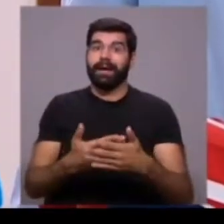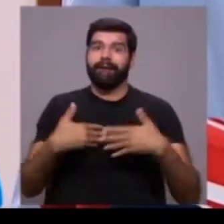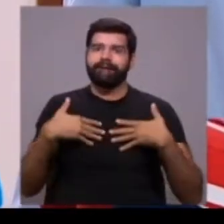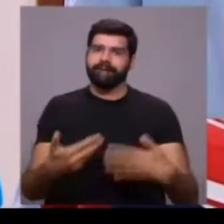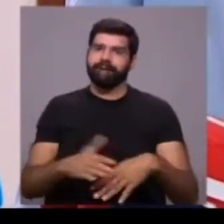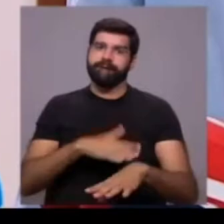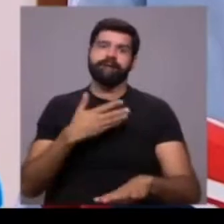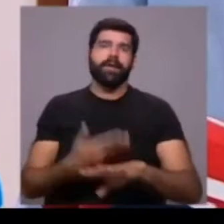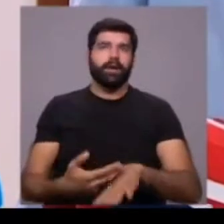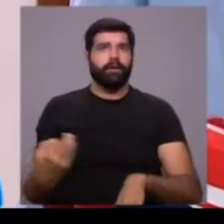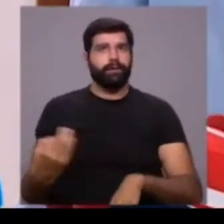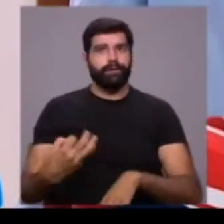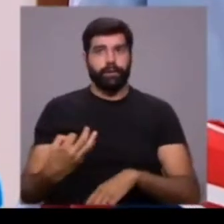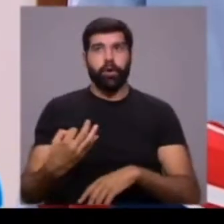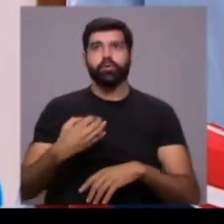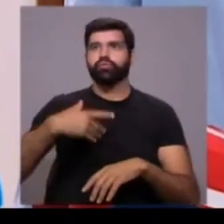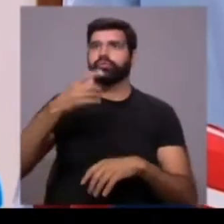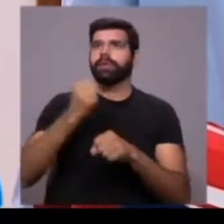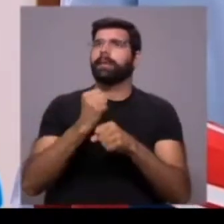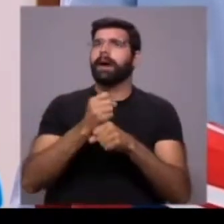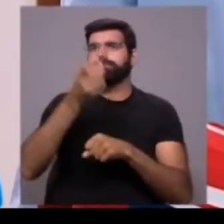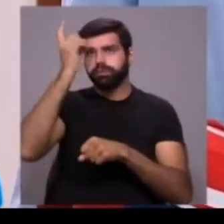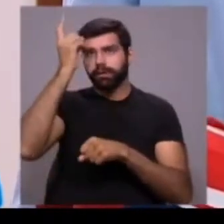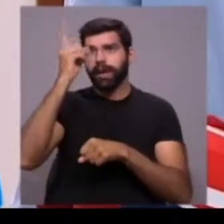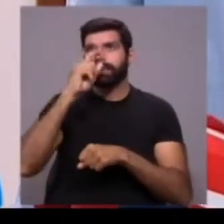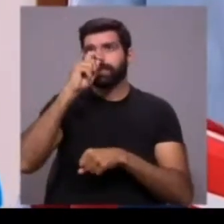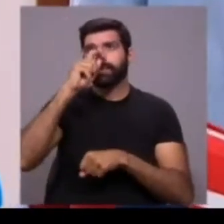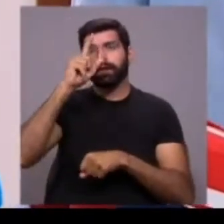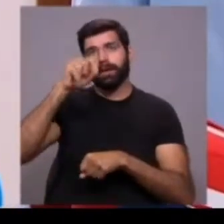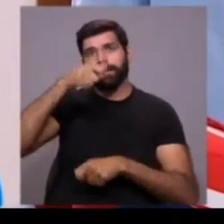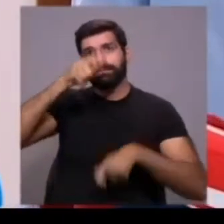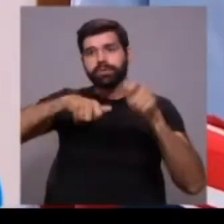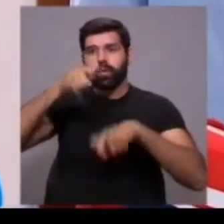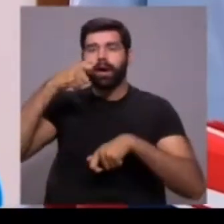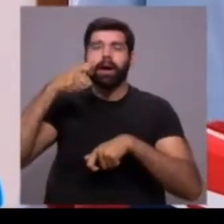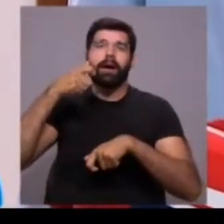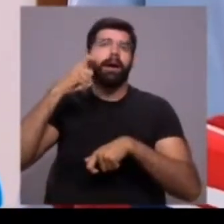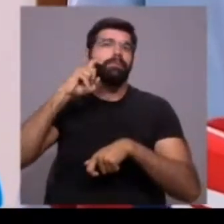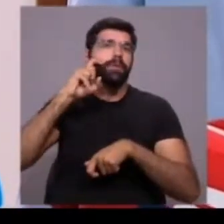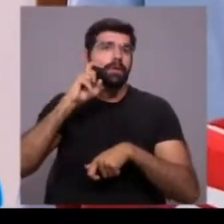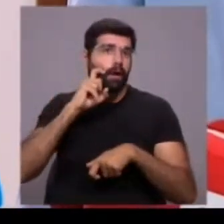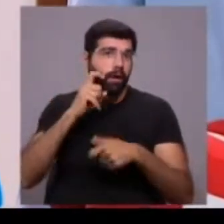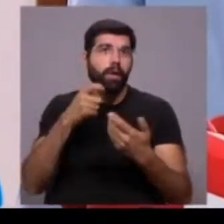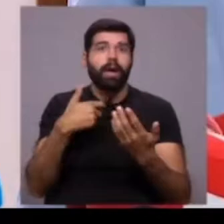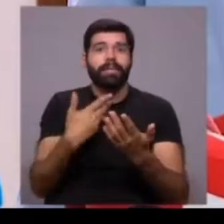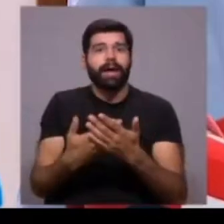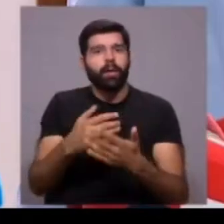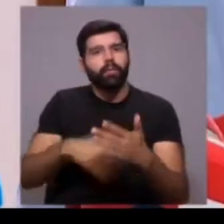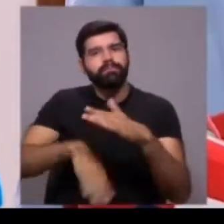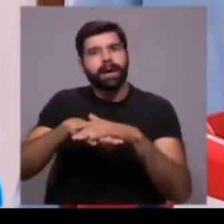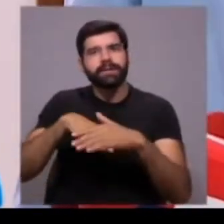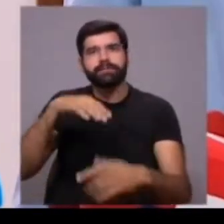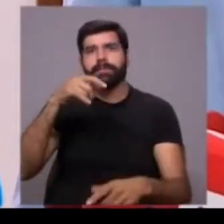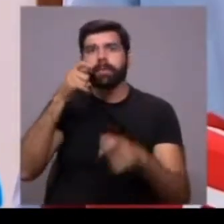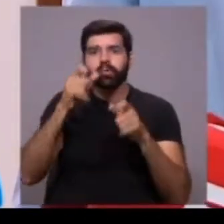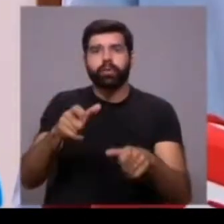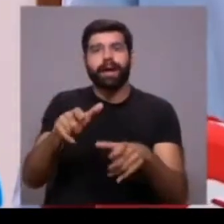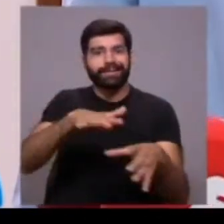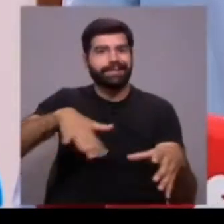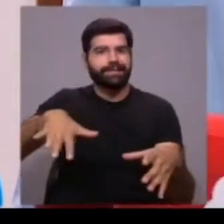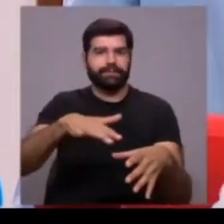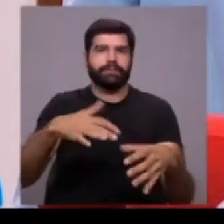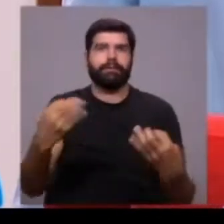no extraordinárias bombeiros em todos os outros agentes da Proteção Civil estão a dar o seu melhor para controlar desta situação como